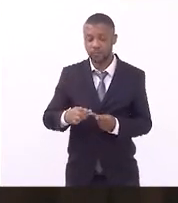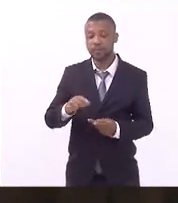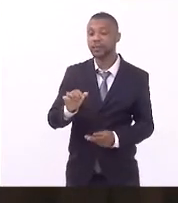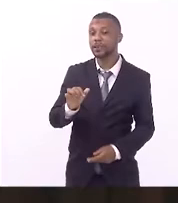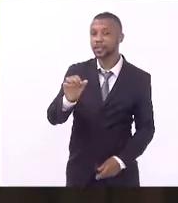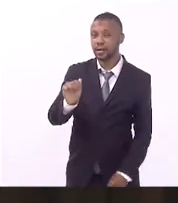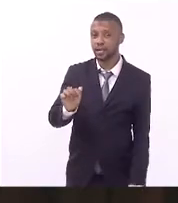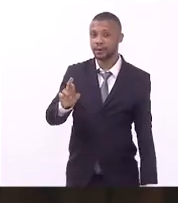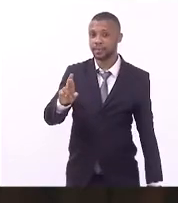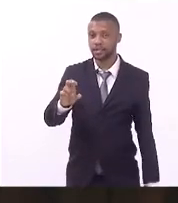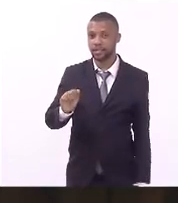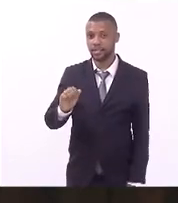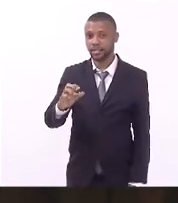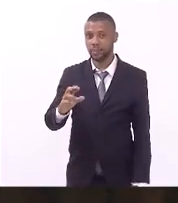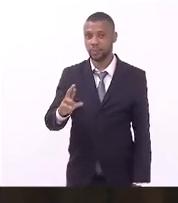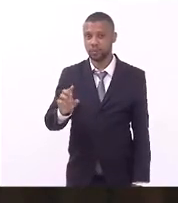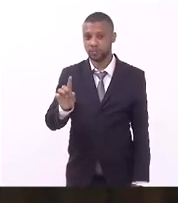Cruz,